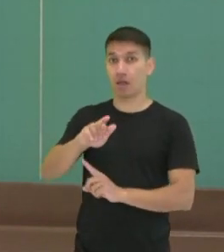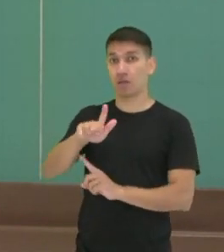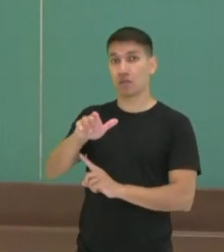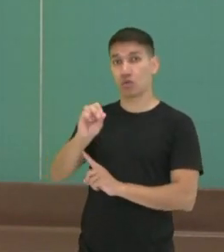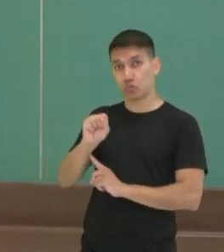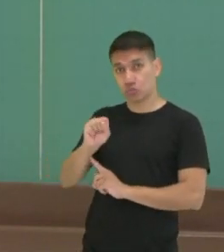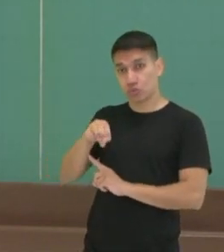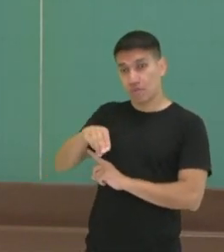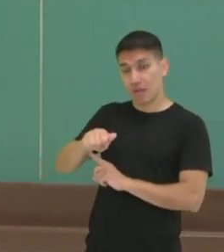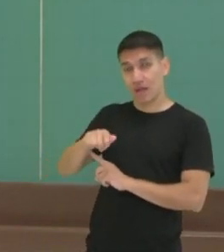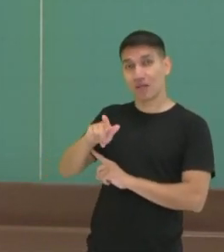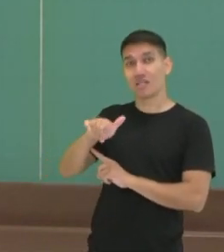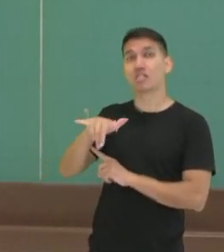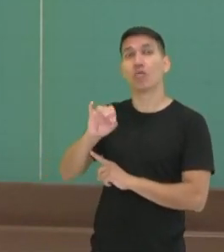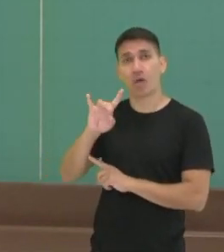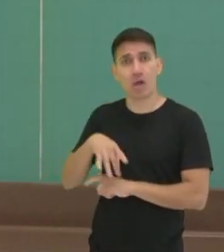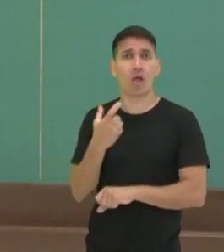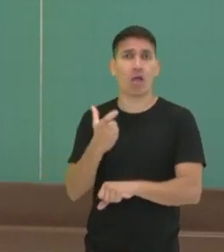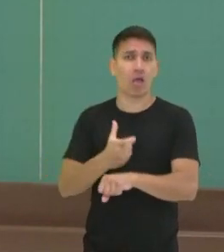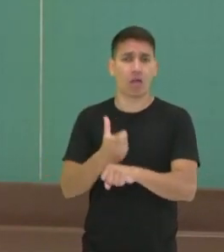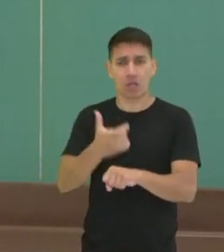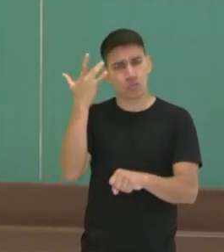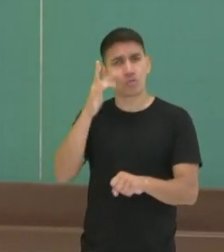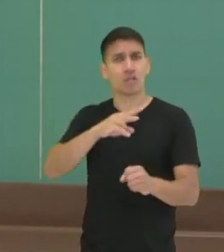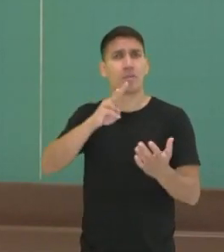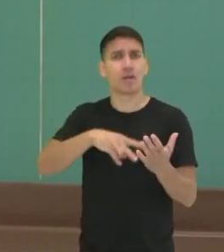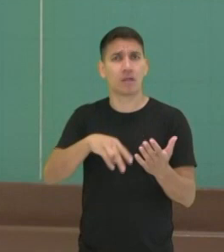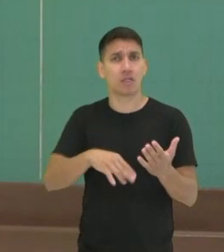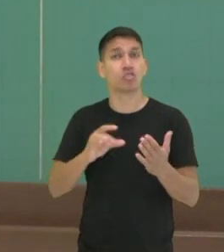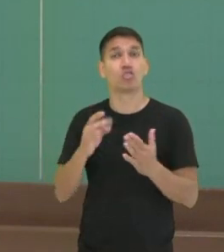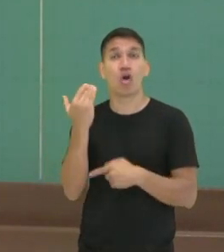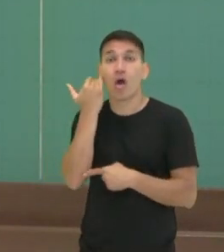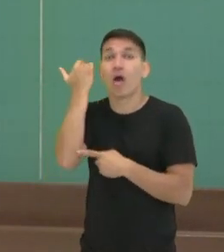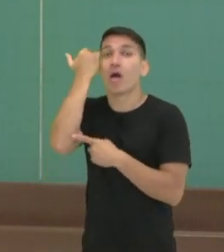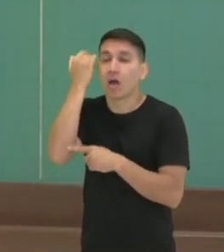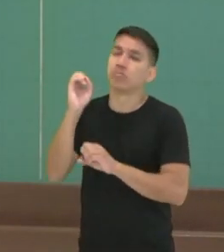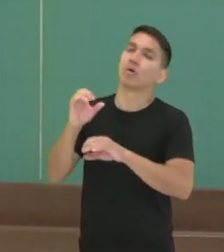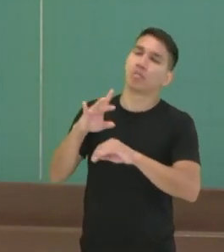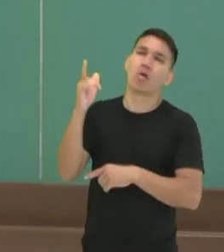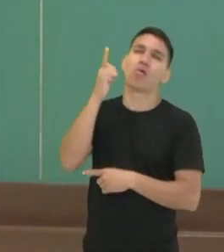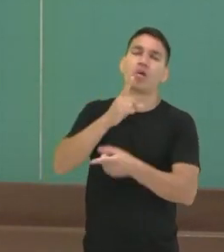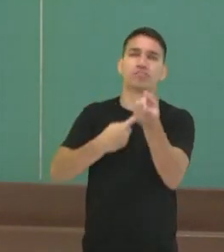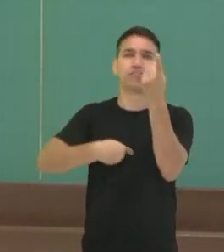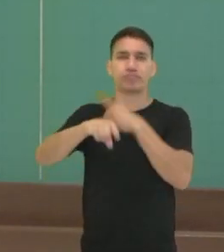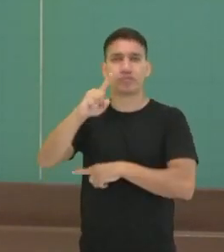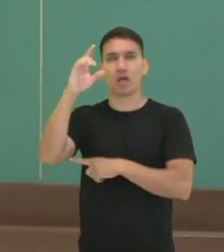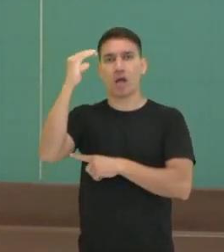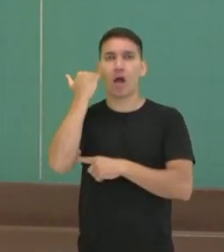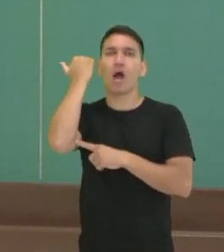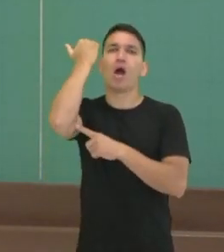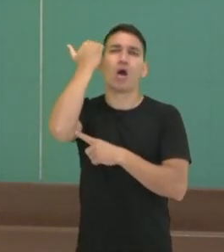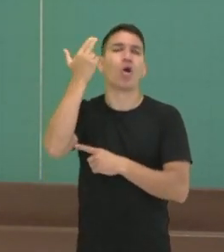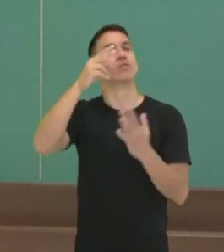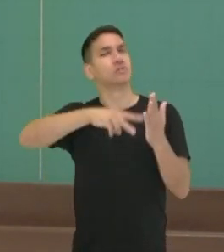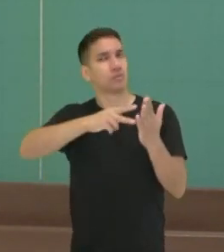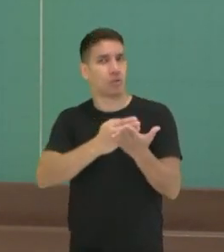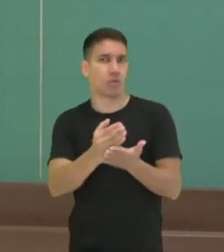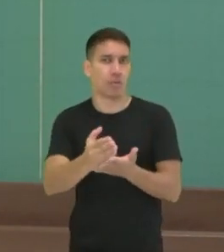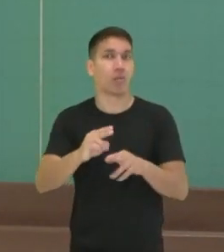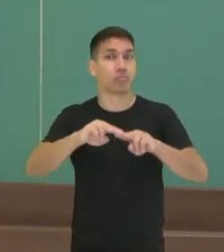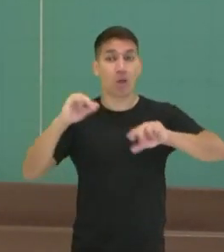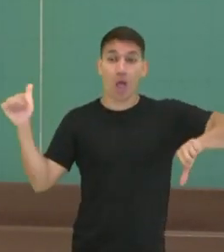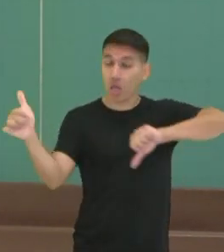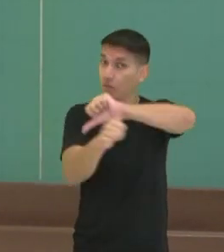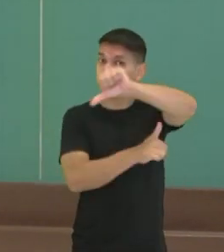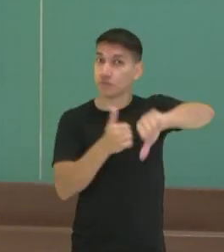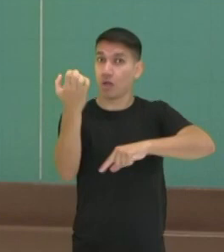veio a ter a educação formal somente quando ele era adulto. E assim ele acaba entrando daquela revolução que ele fez em toda a Europa, ele